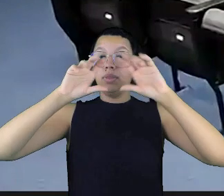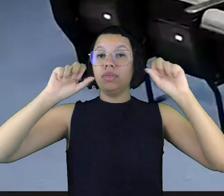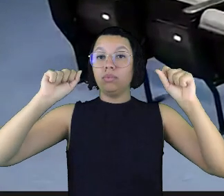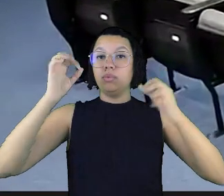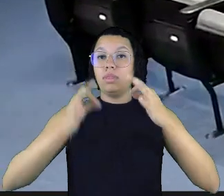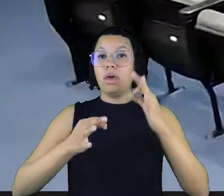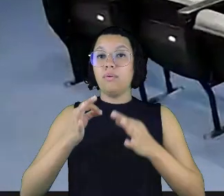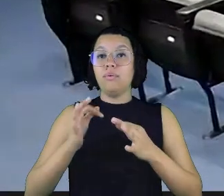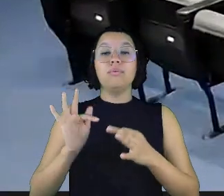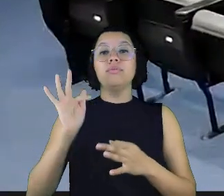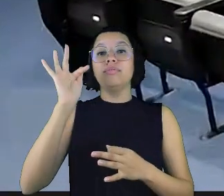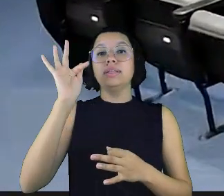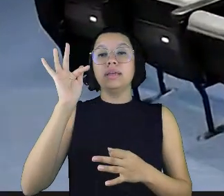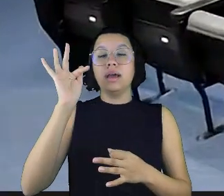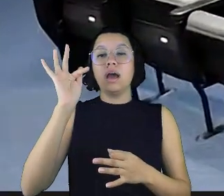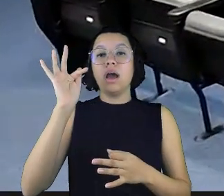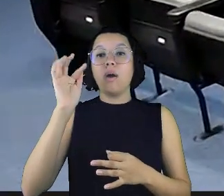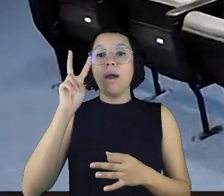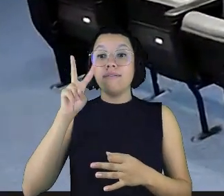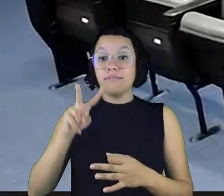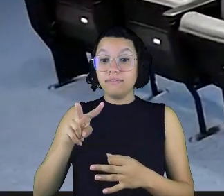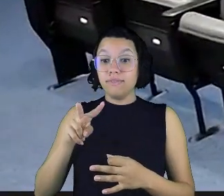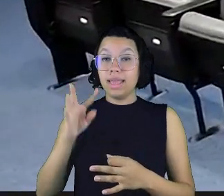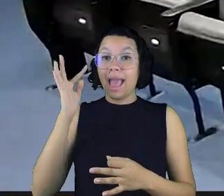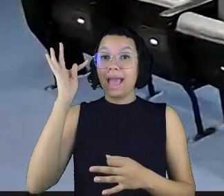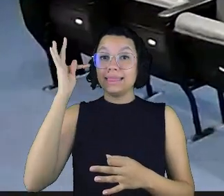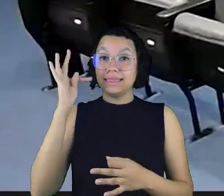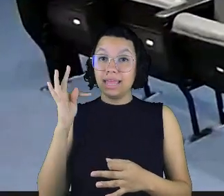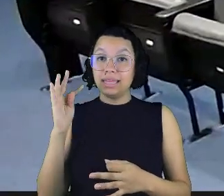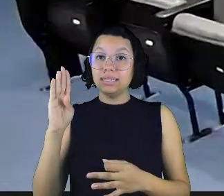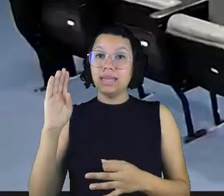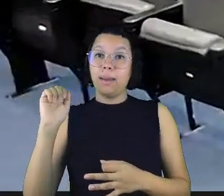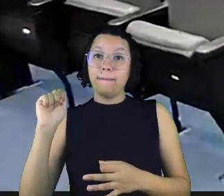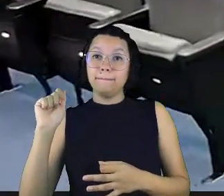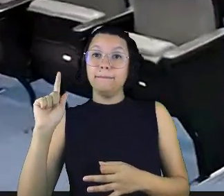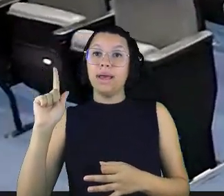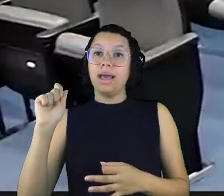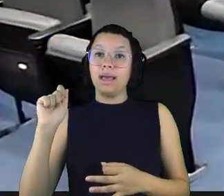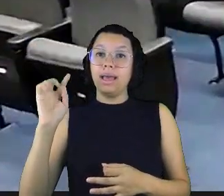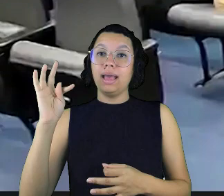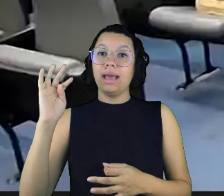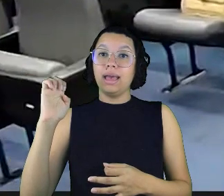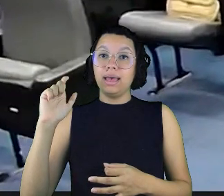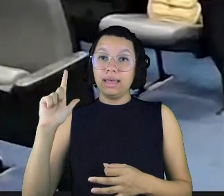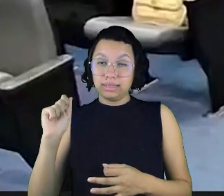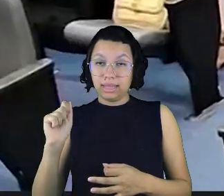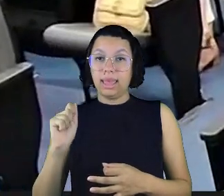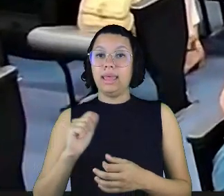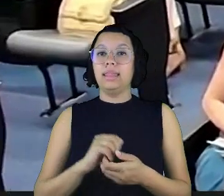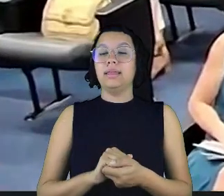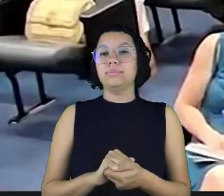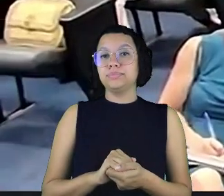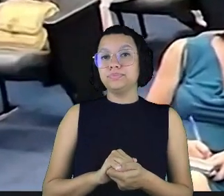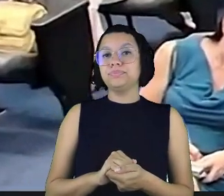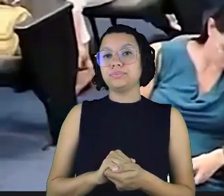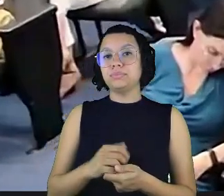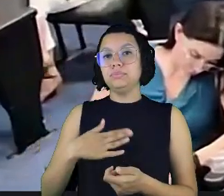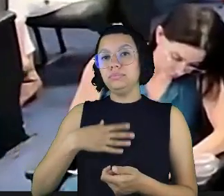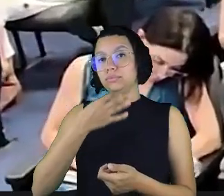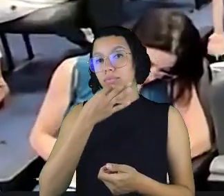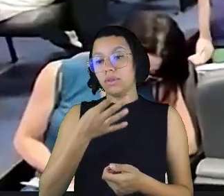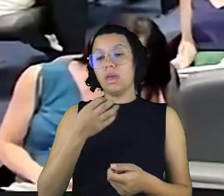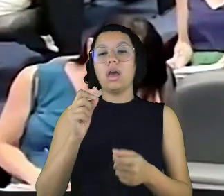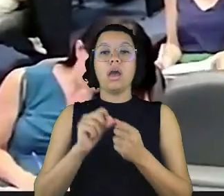E aí, mais uma vez, eu os exorto a todos, numa união, a mesma novena que nós estamos fazendo, né, para